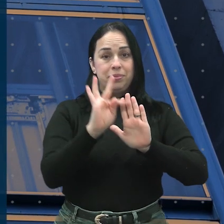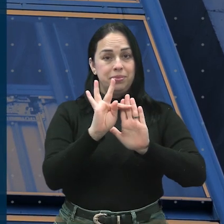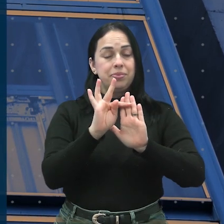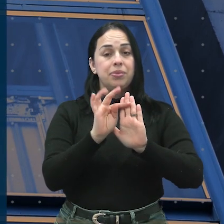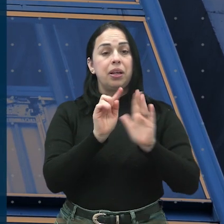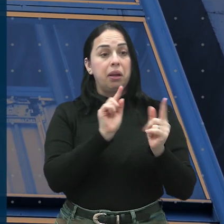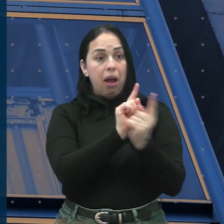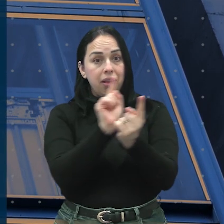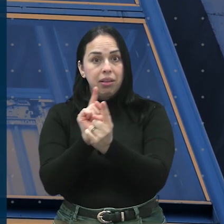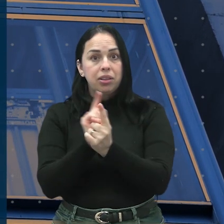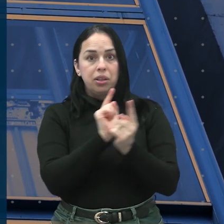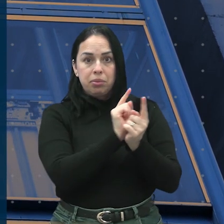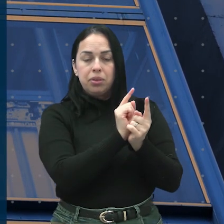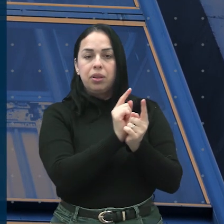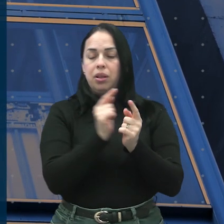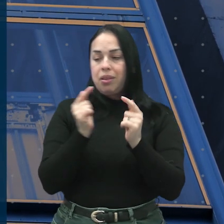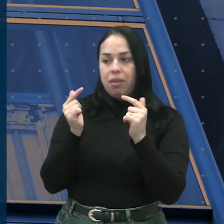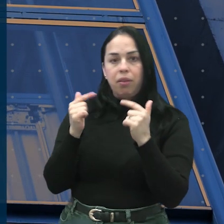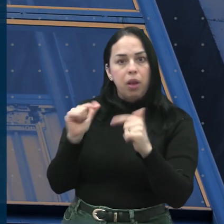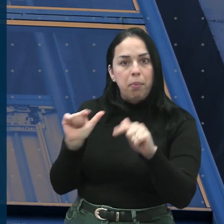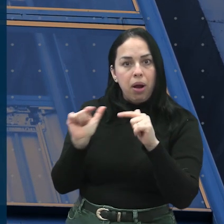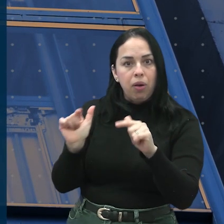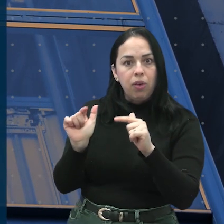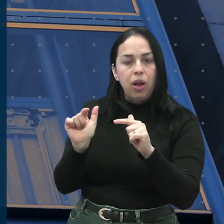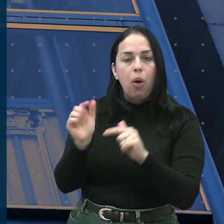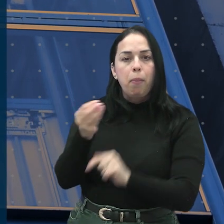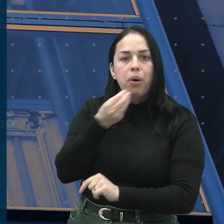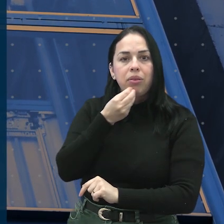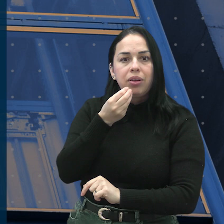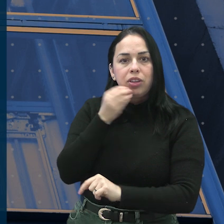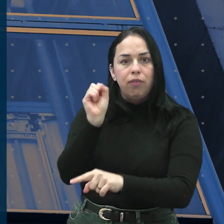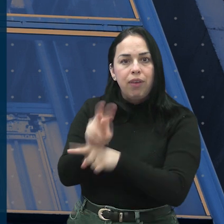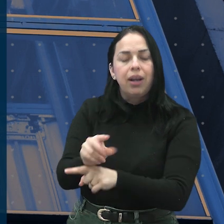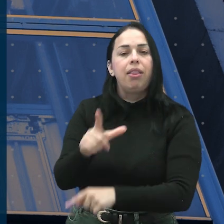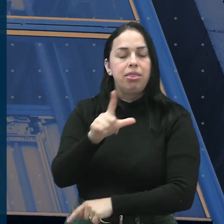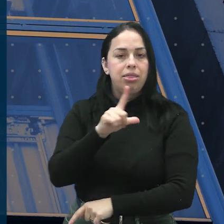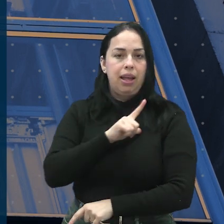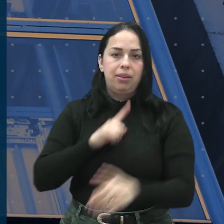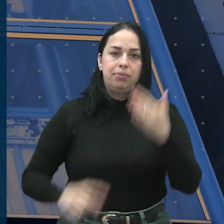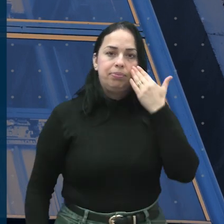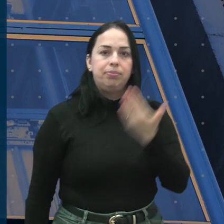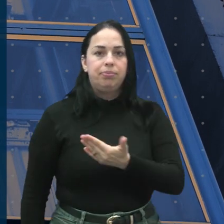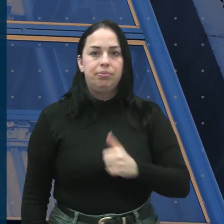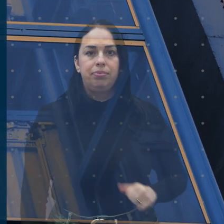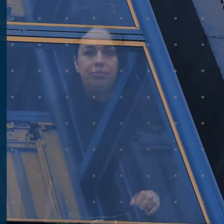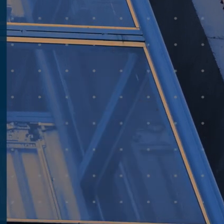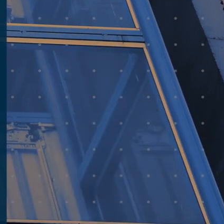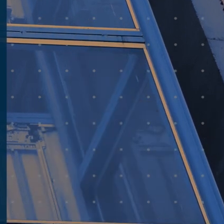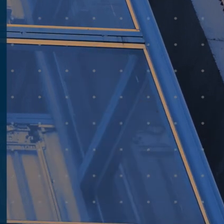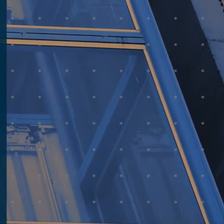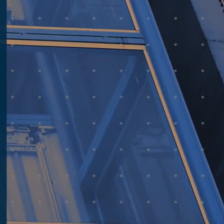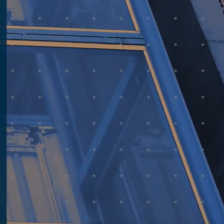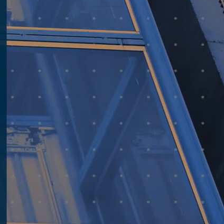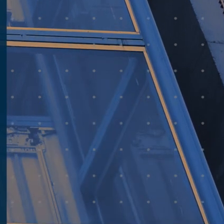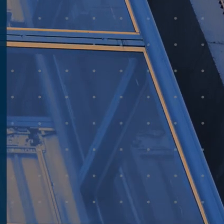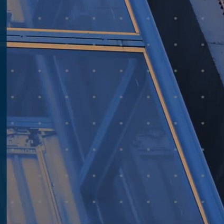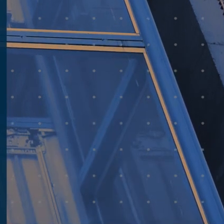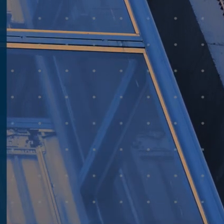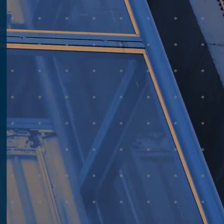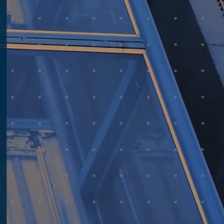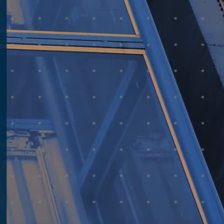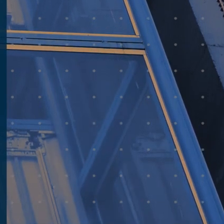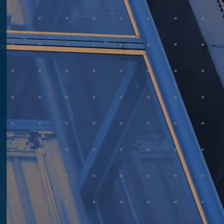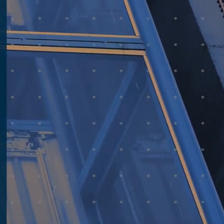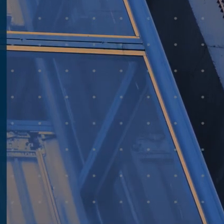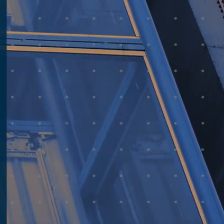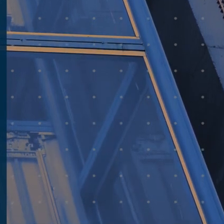O PAT, Posto de Atendimento ao Trabalhador de São José dos Campos, tem oportunidades de emprego para açougueiro,